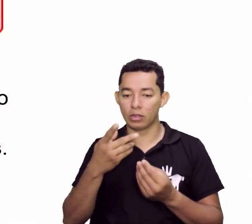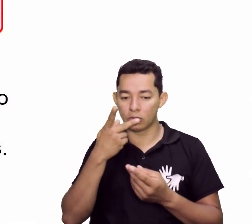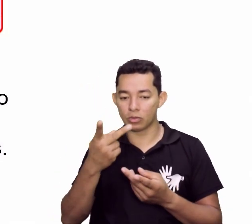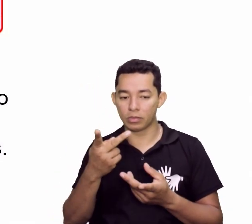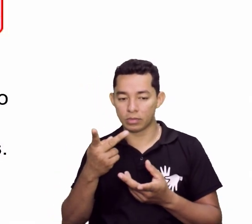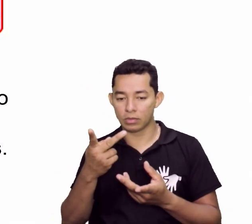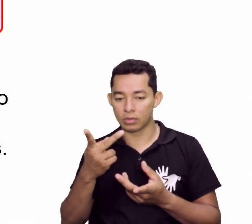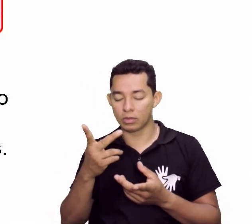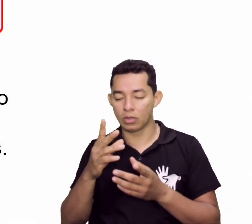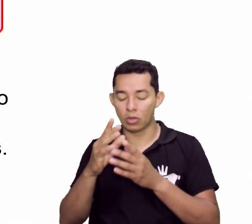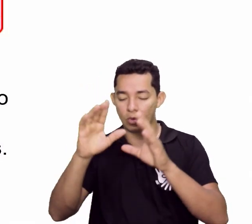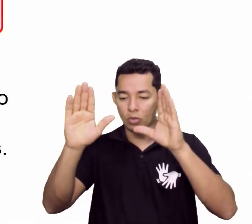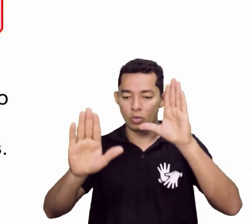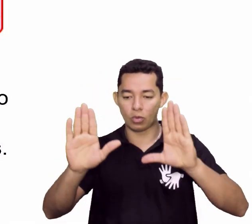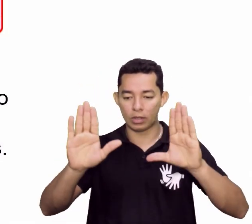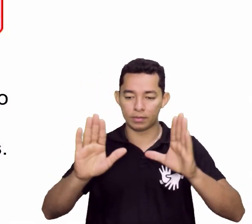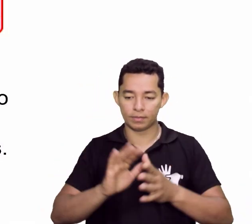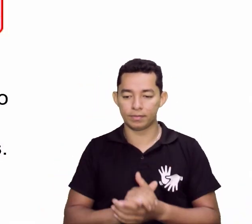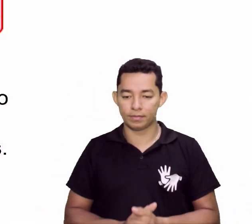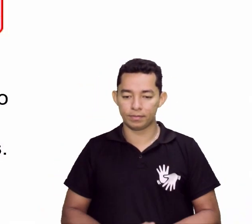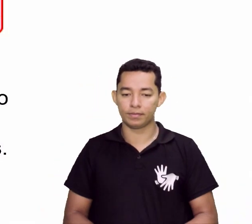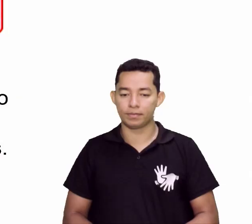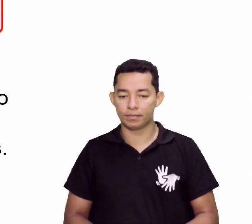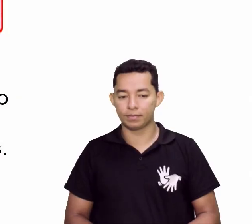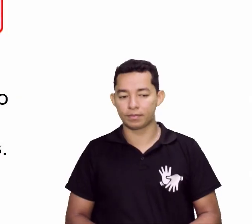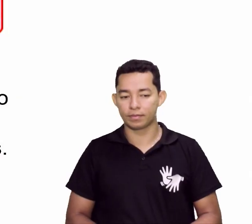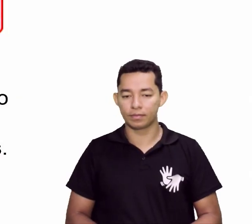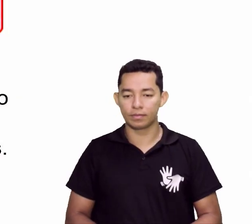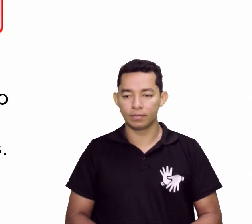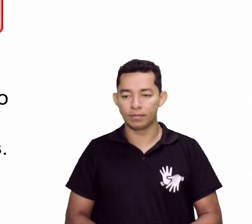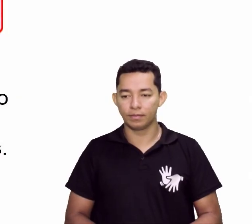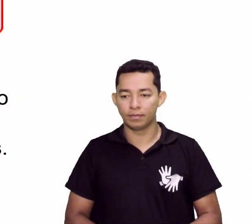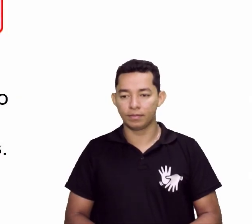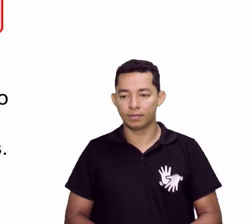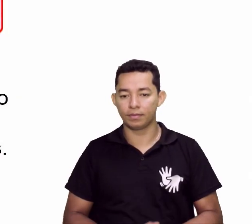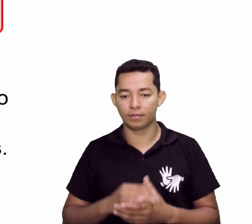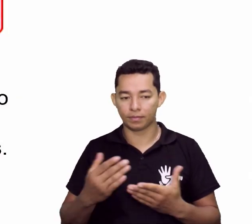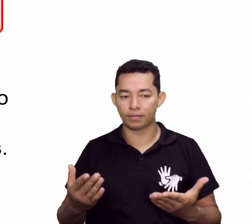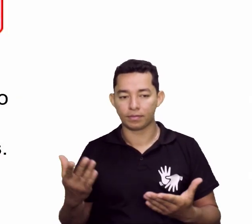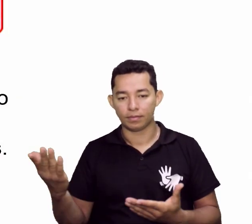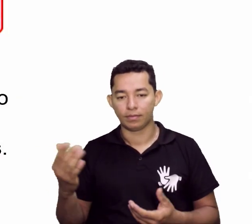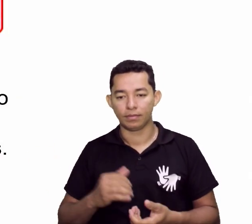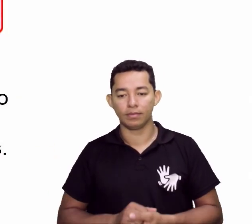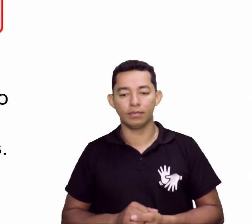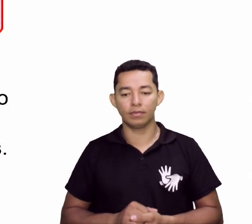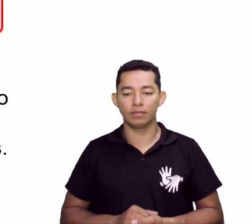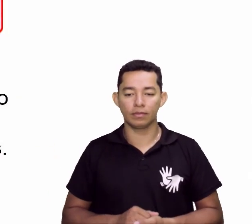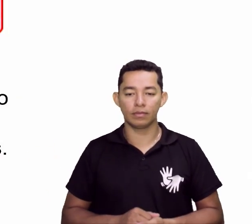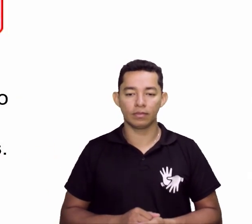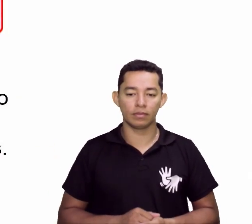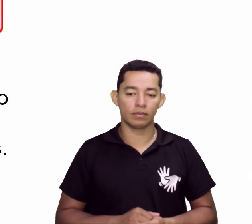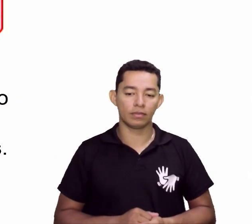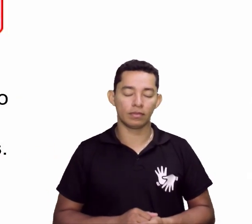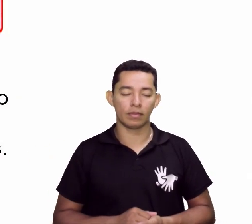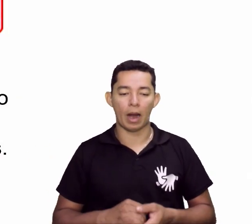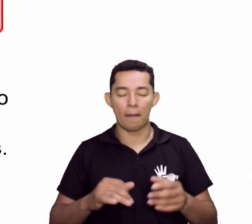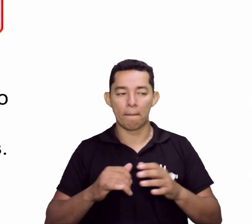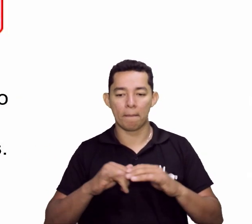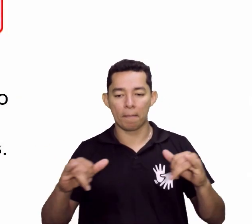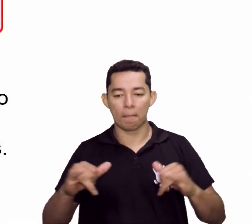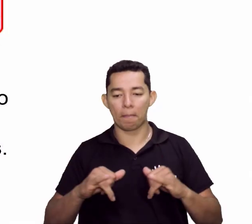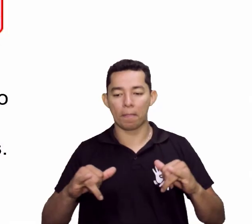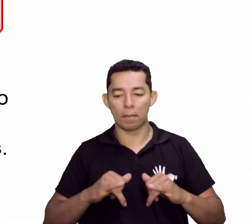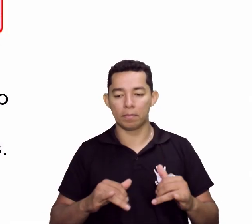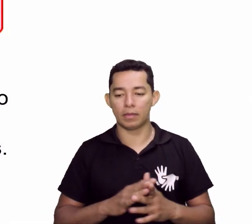encomendando o quadro, né? Ao governo. É isso, gente. A máquina de propaganda.